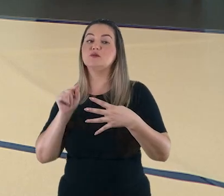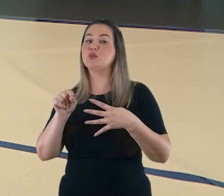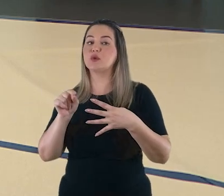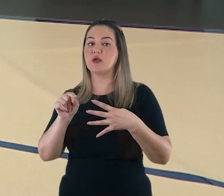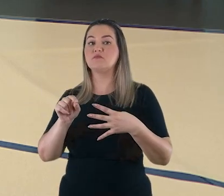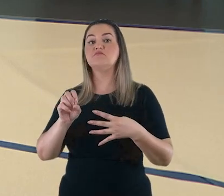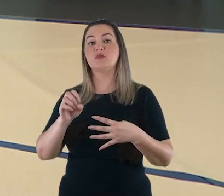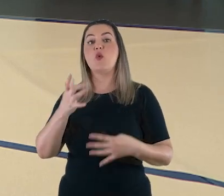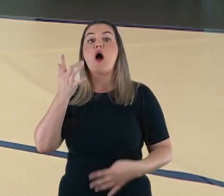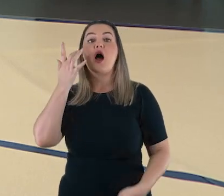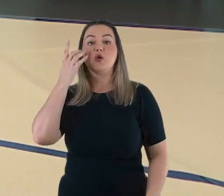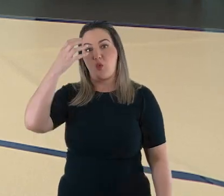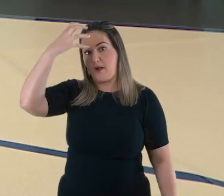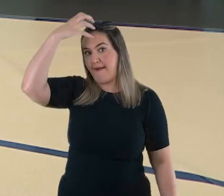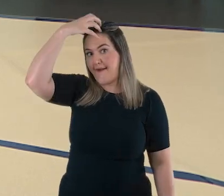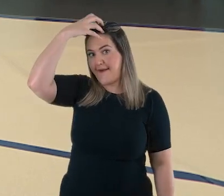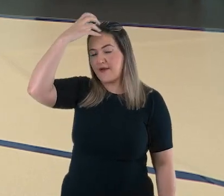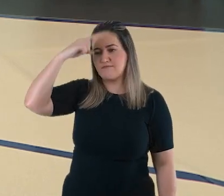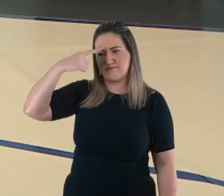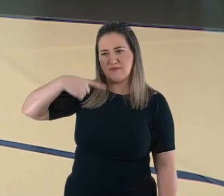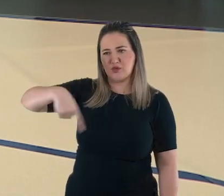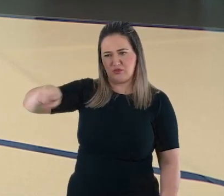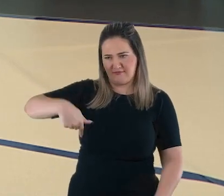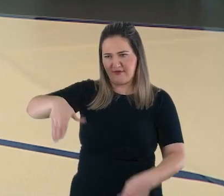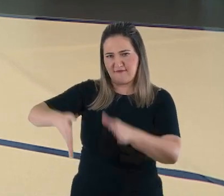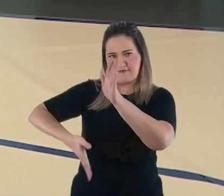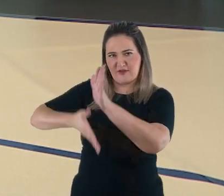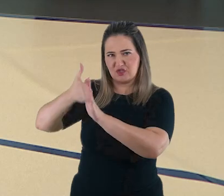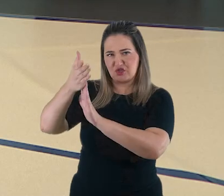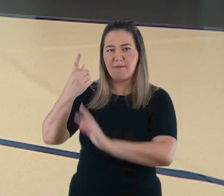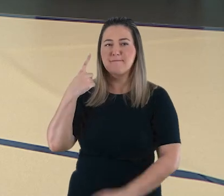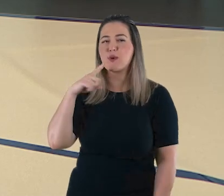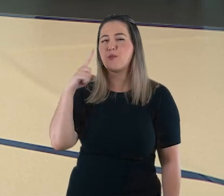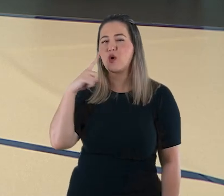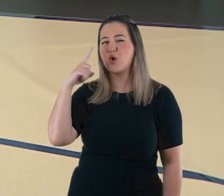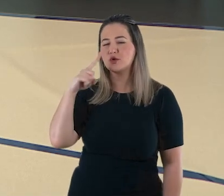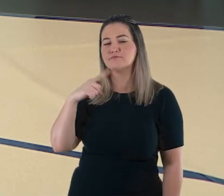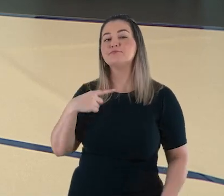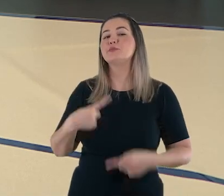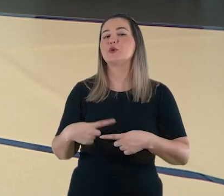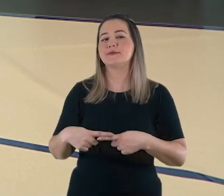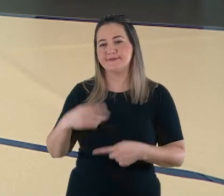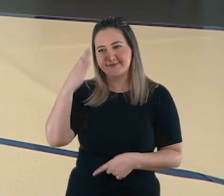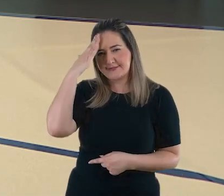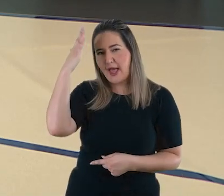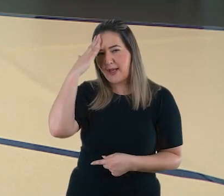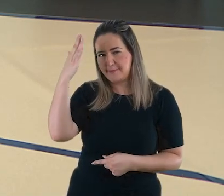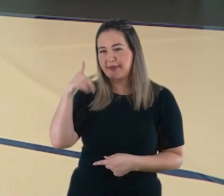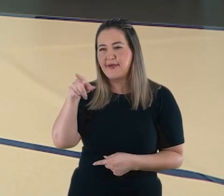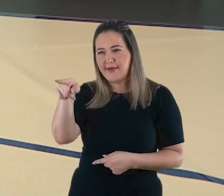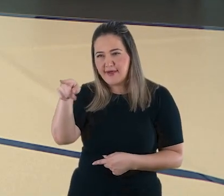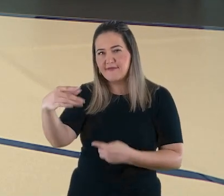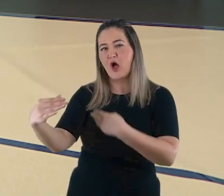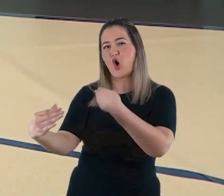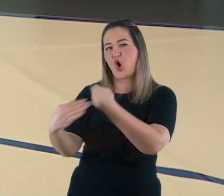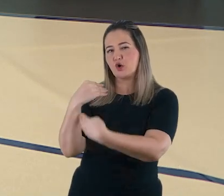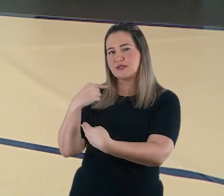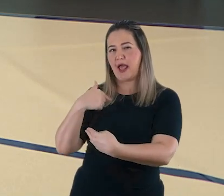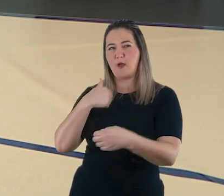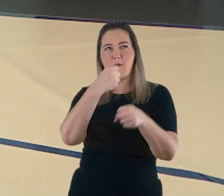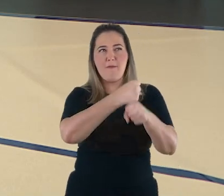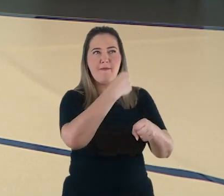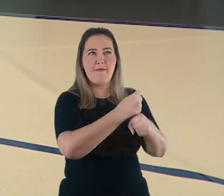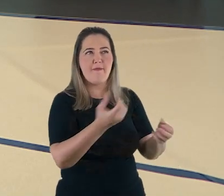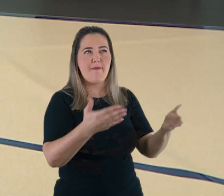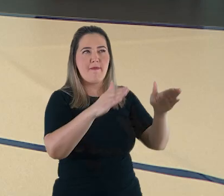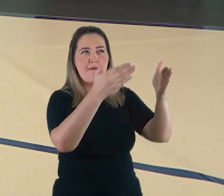rei de propósito. Sim, por quê? Talvez o rei sabia que Daniel haveria de aconselhá-lo a não fazer